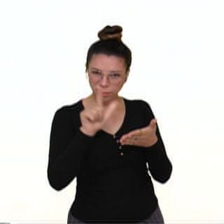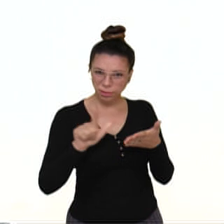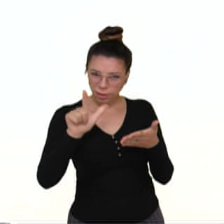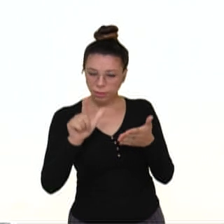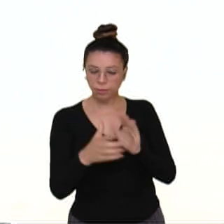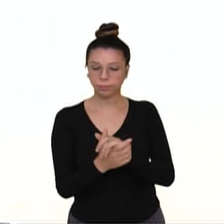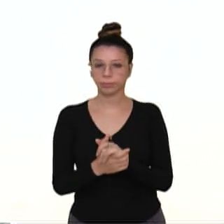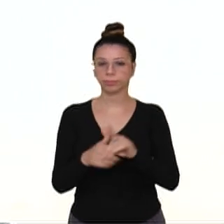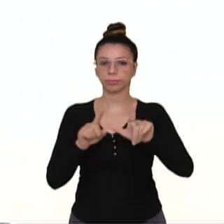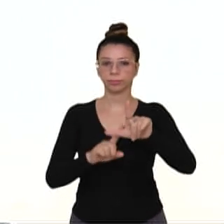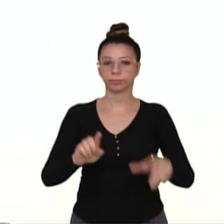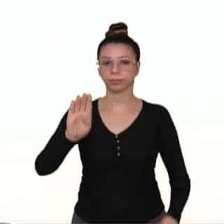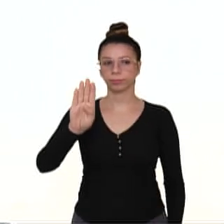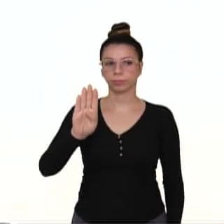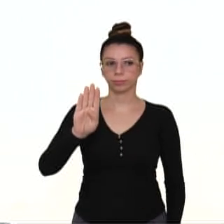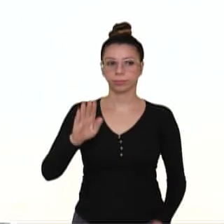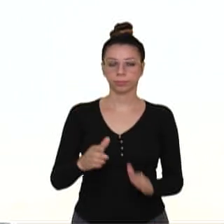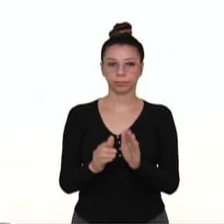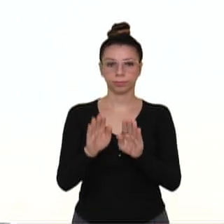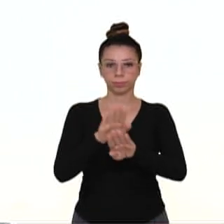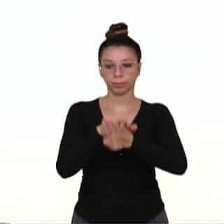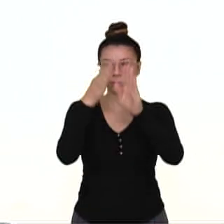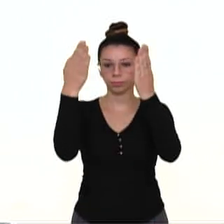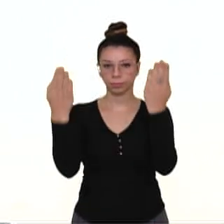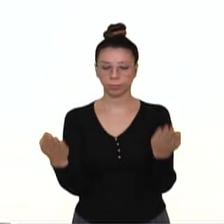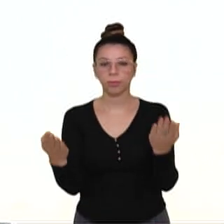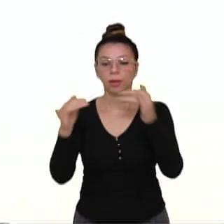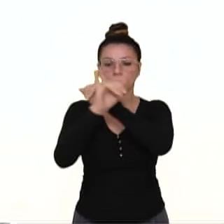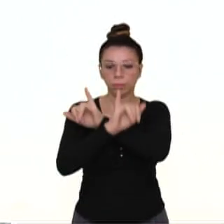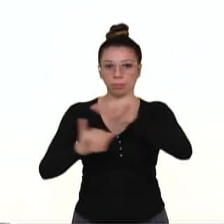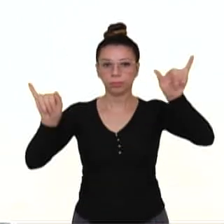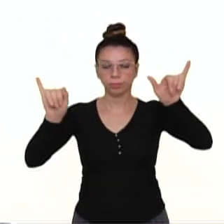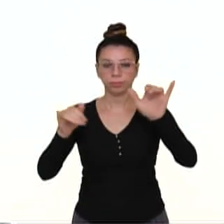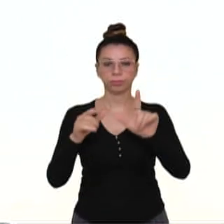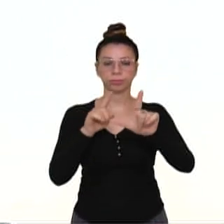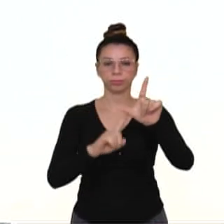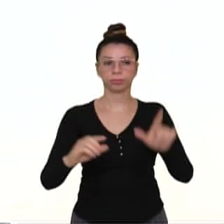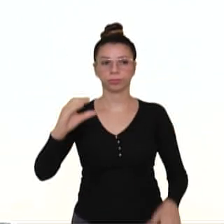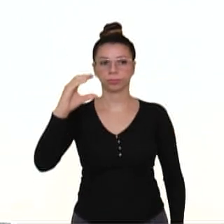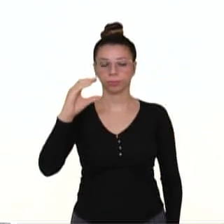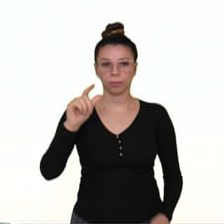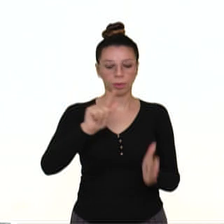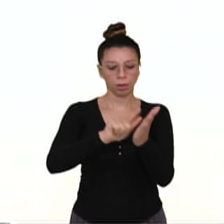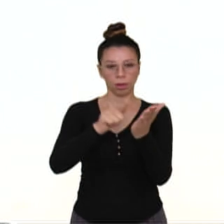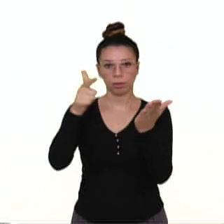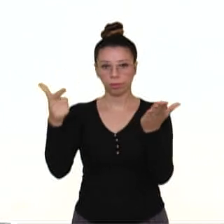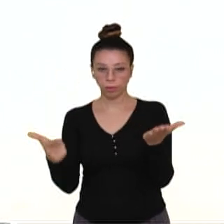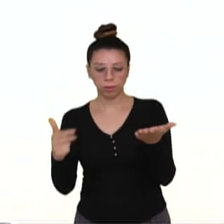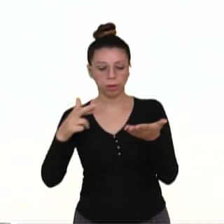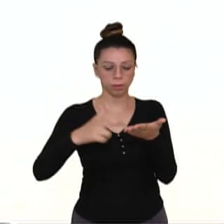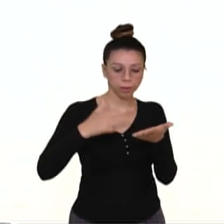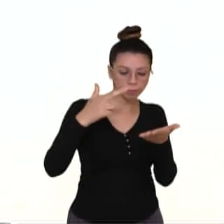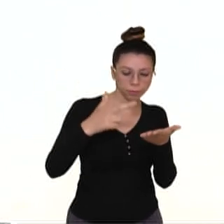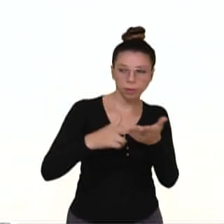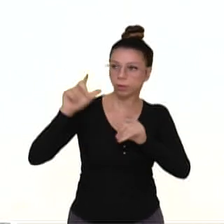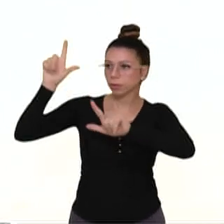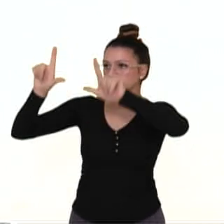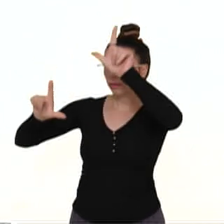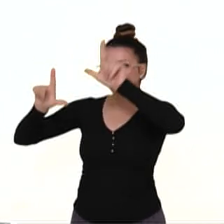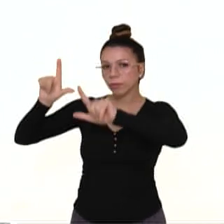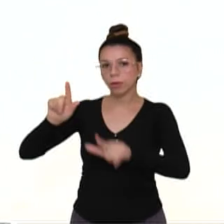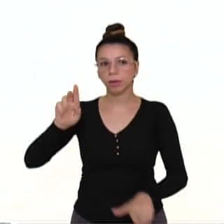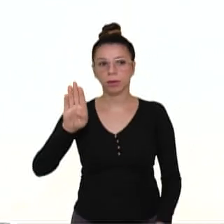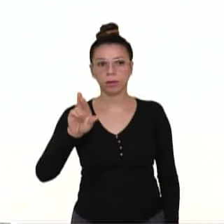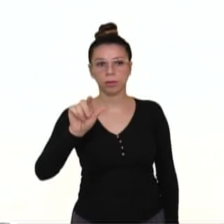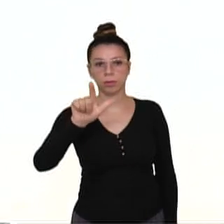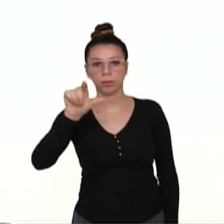literários. Letra B, em folhetinhos de propagandas. Letra C, em jornais, revistas, TVs e